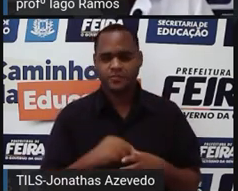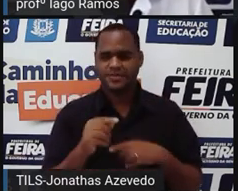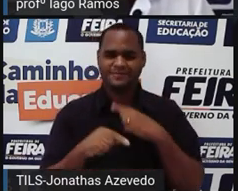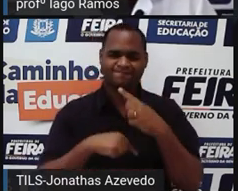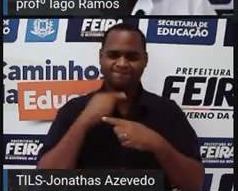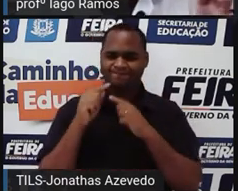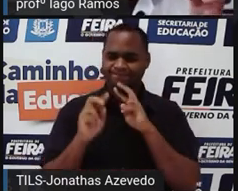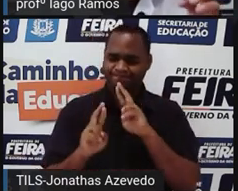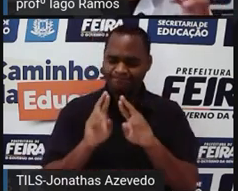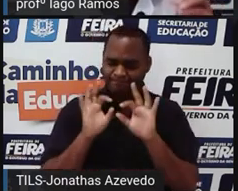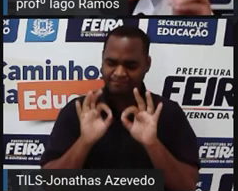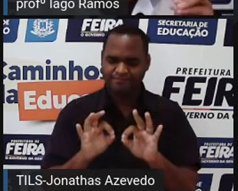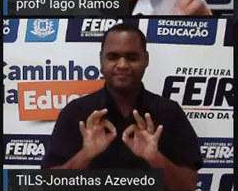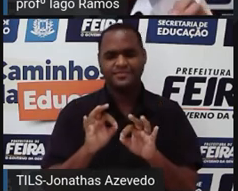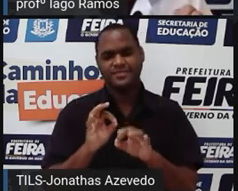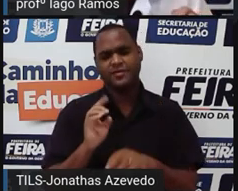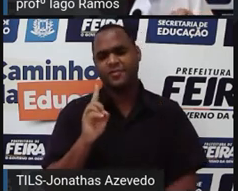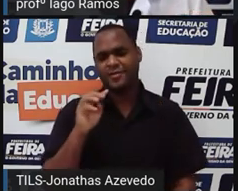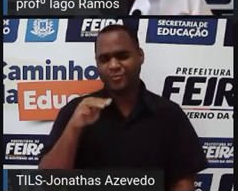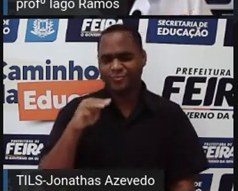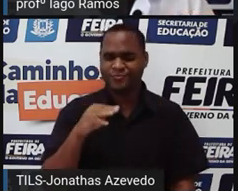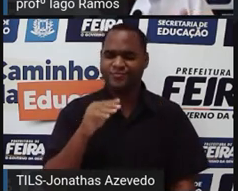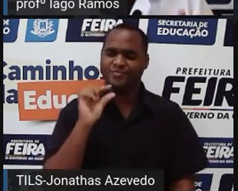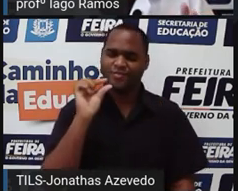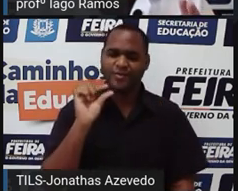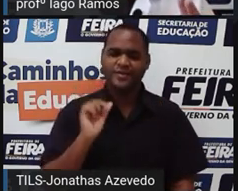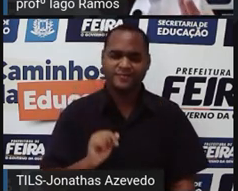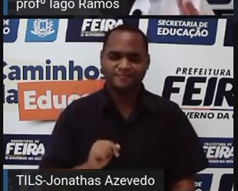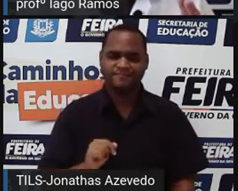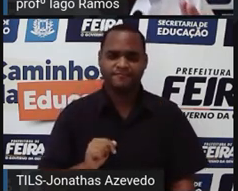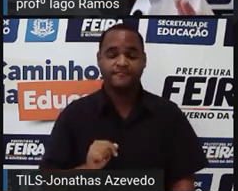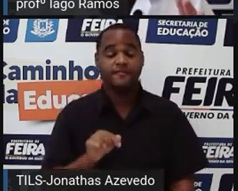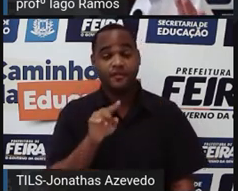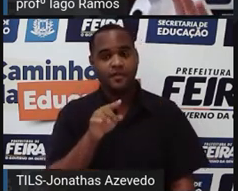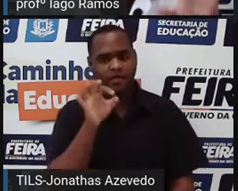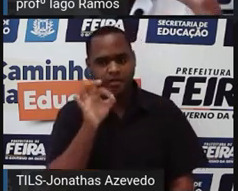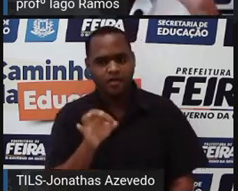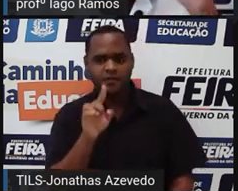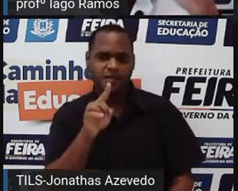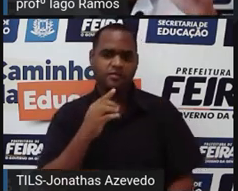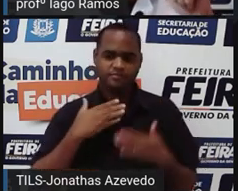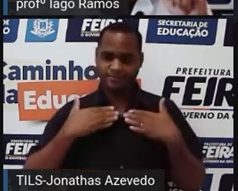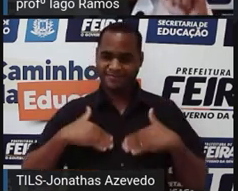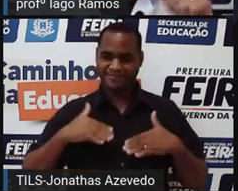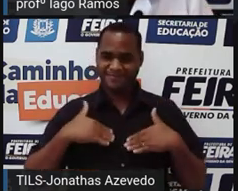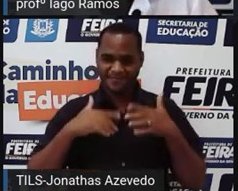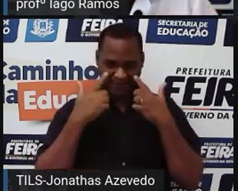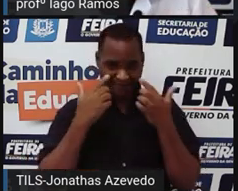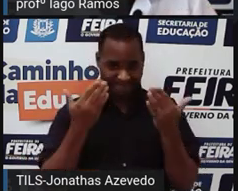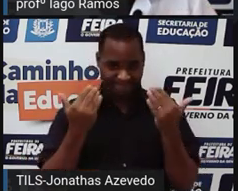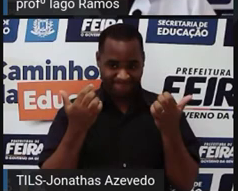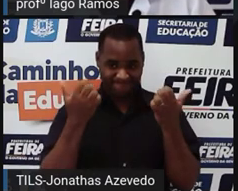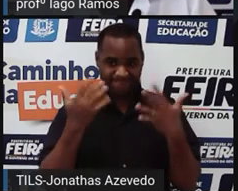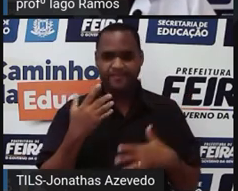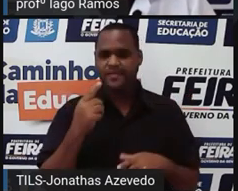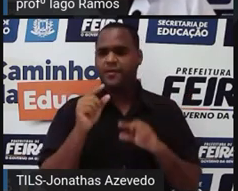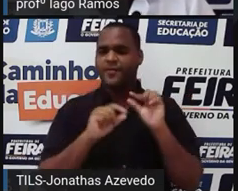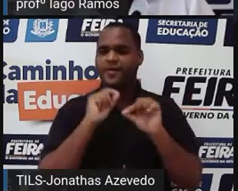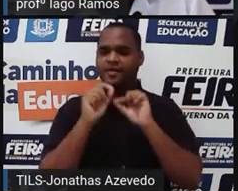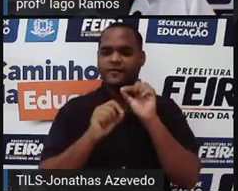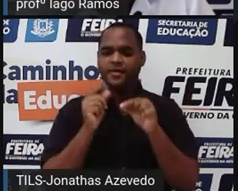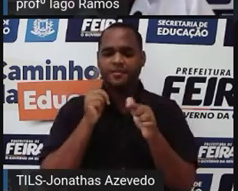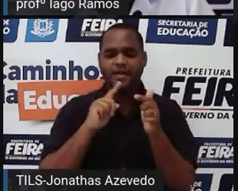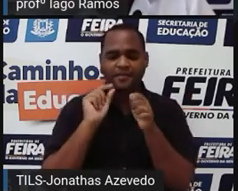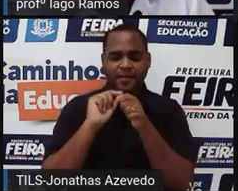conseguido resolver, é porque eu te dei um tempinho curto, certo? Mas fica tranquilo, vem aqui conferir comigo, ó, como é que a gente faz isso